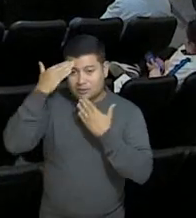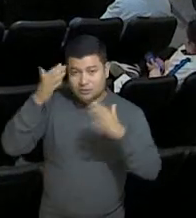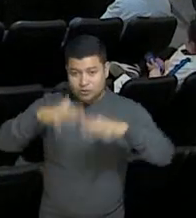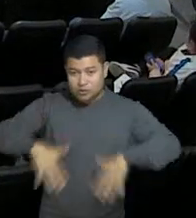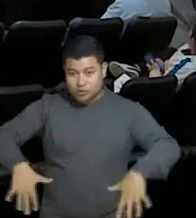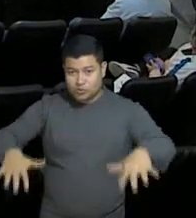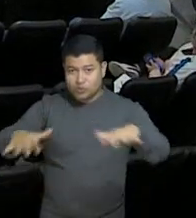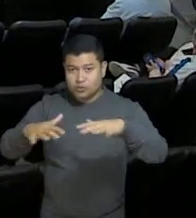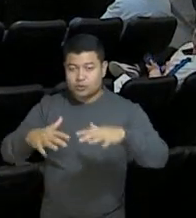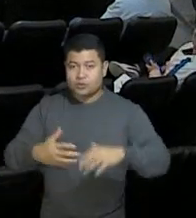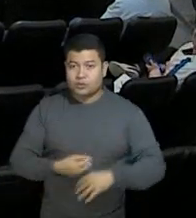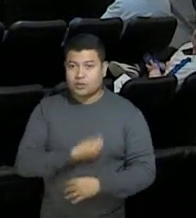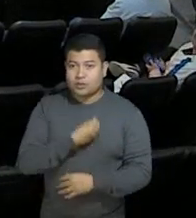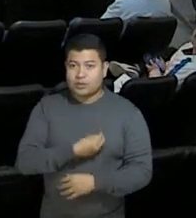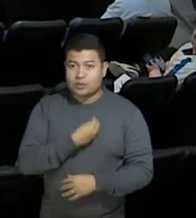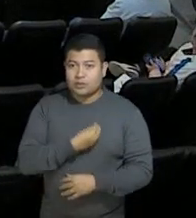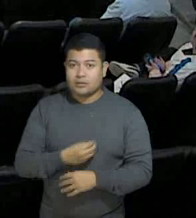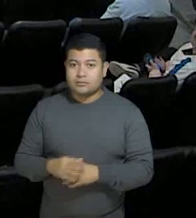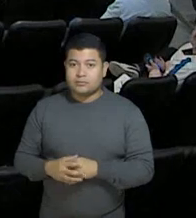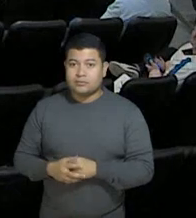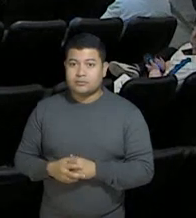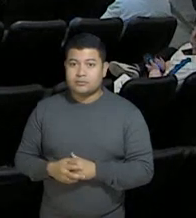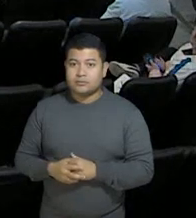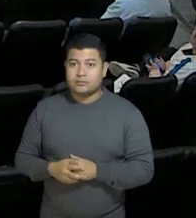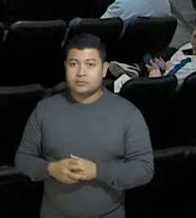Tá? Calma, muito Lucimara. Obrigada. Oi?